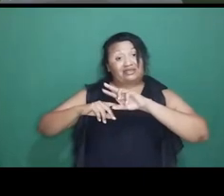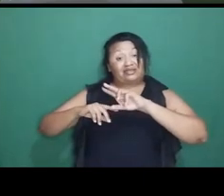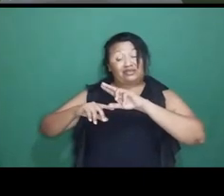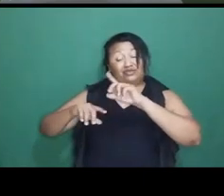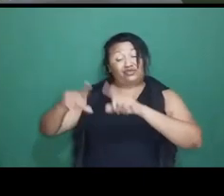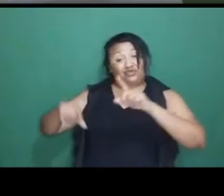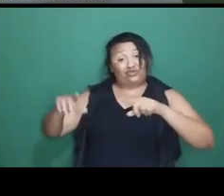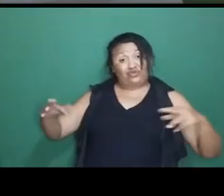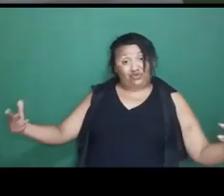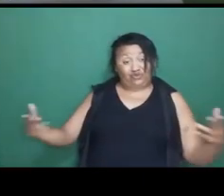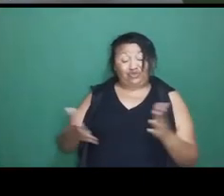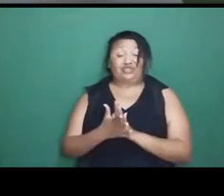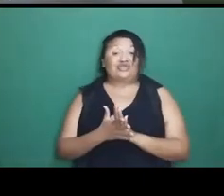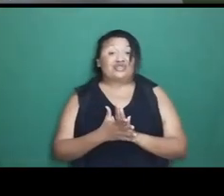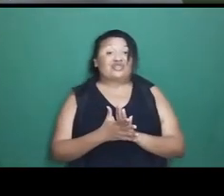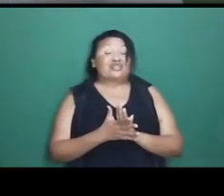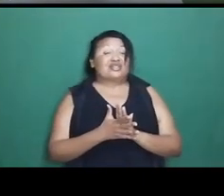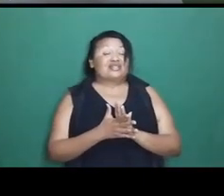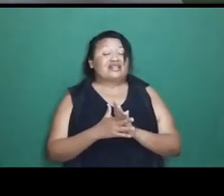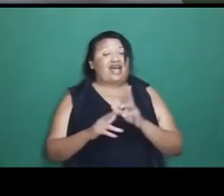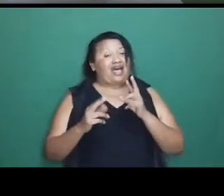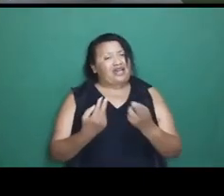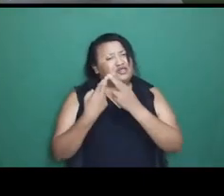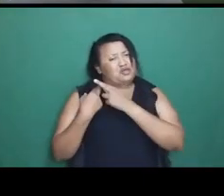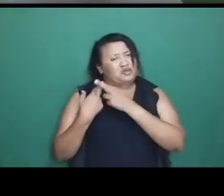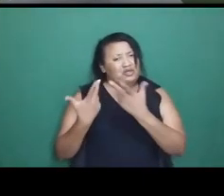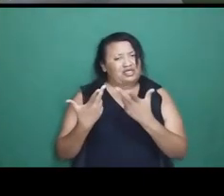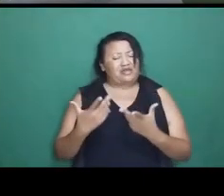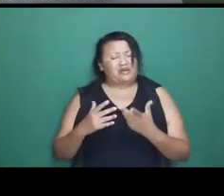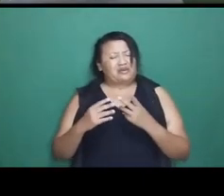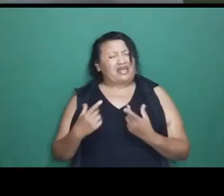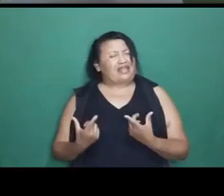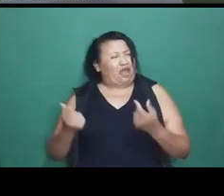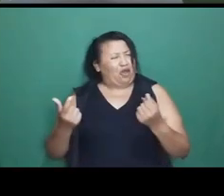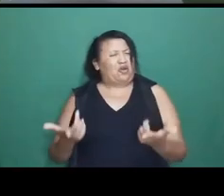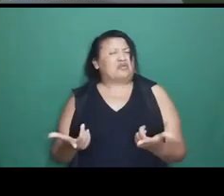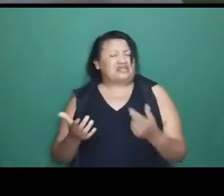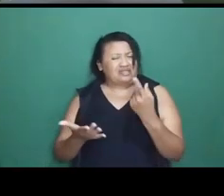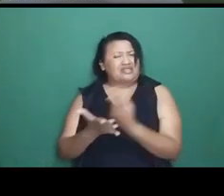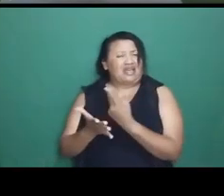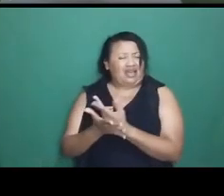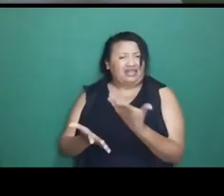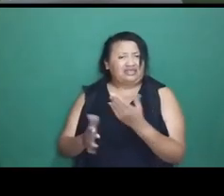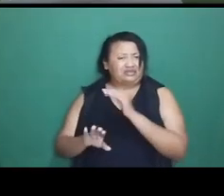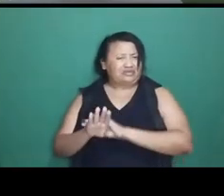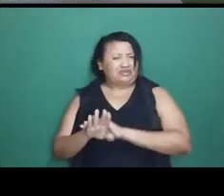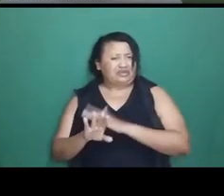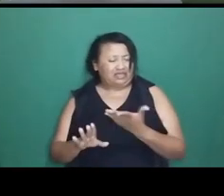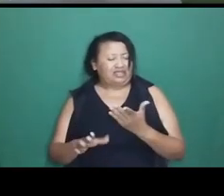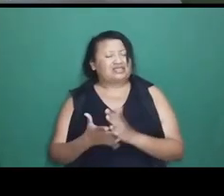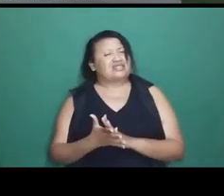por meio de procedimentos típicos da economia mercantilista como Conceição dos monopolis e privilégios